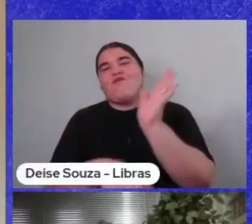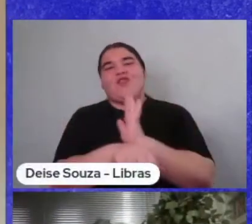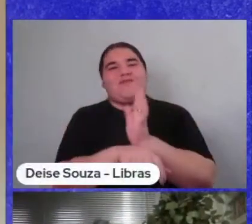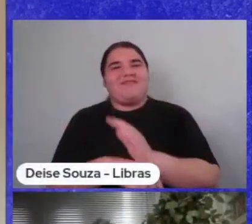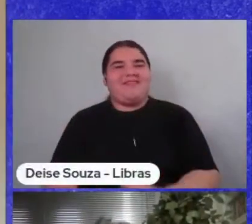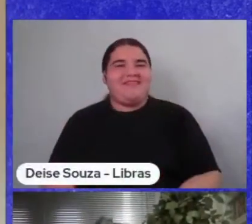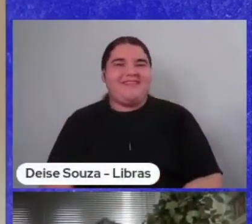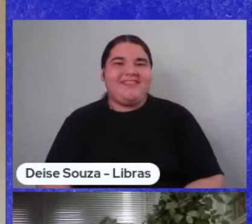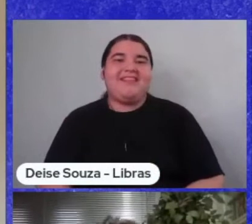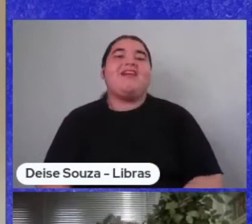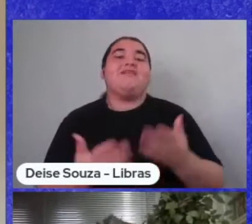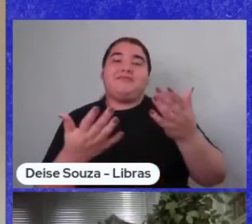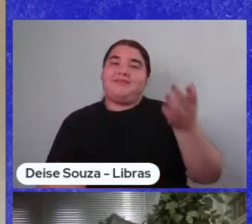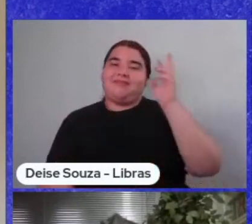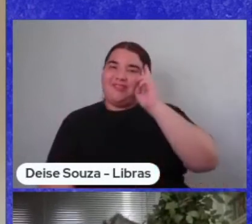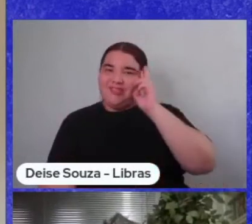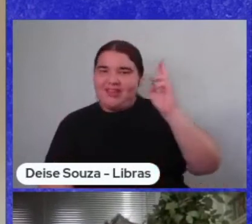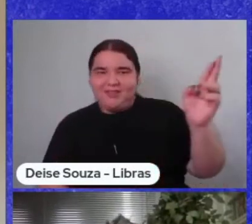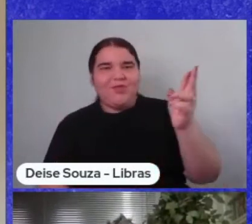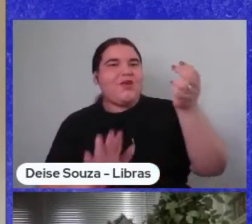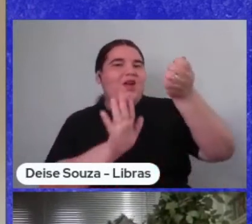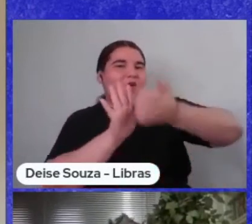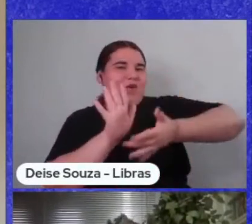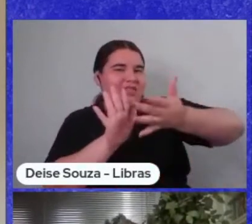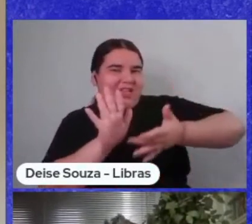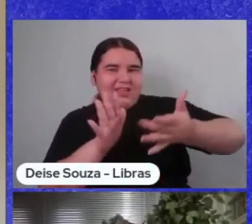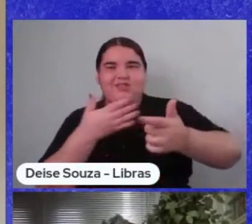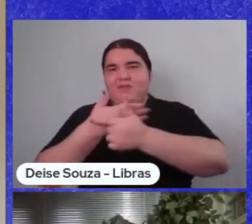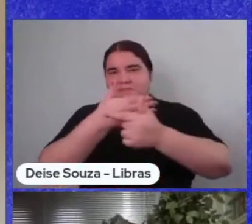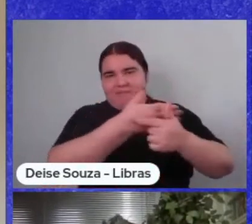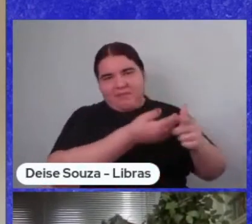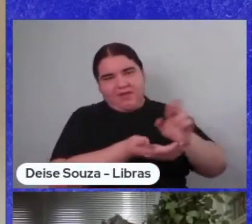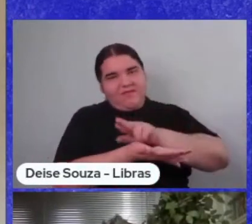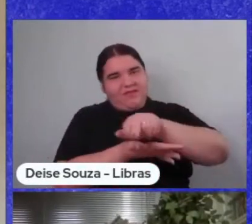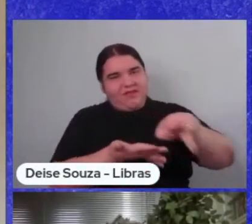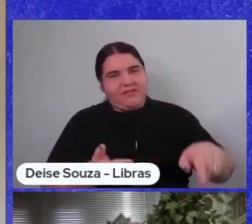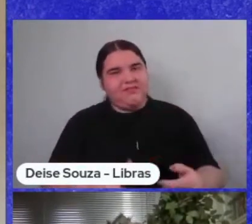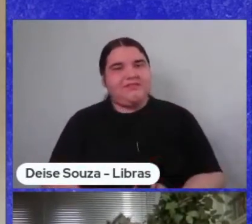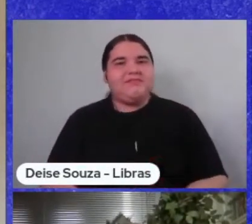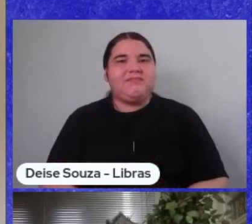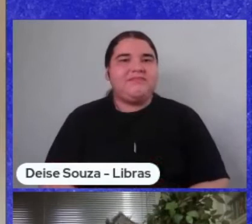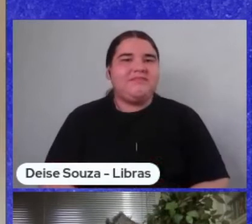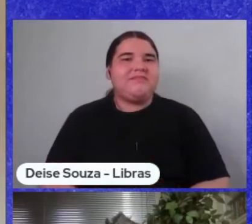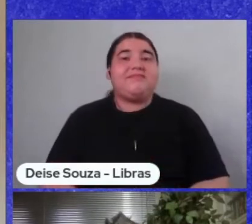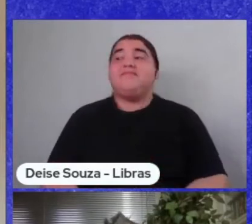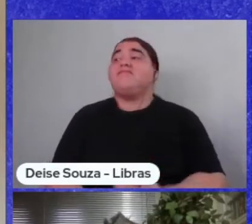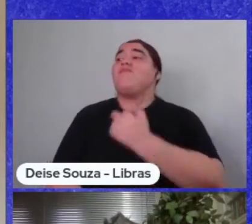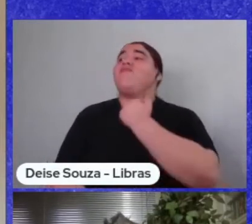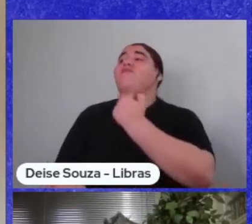Seu como diretora, roteirista, como, enfim, como várias outras funções, né? O teu microfone está desligado,